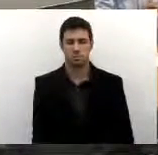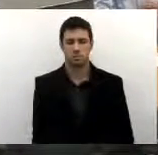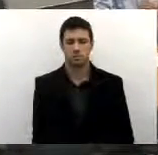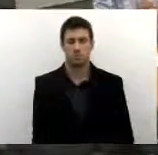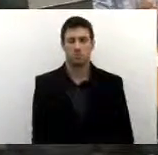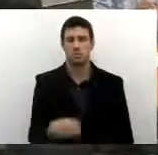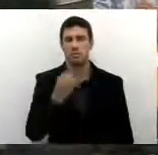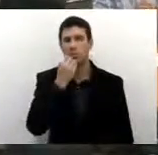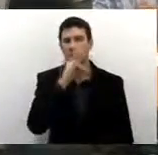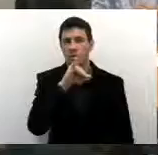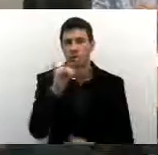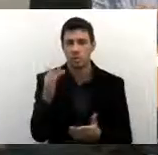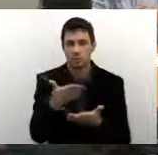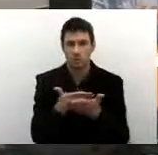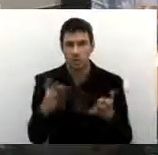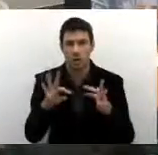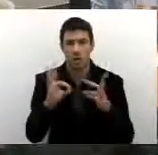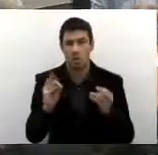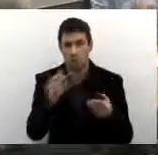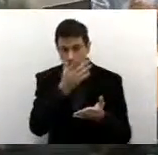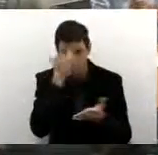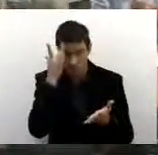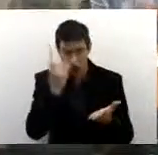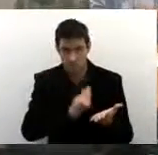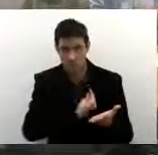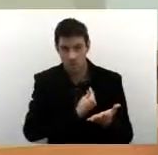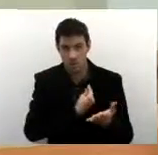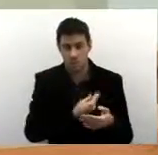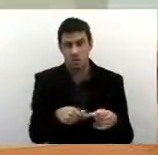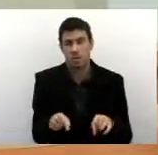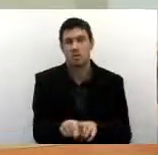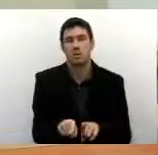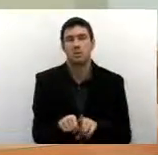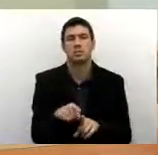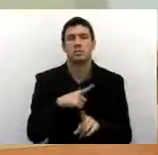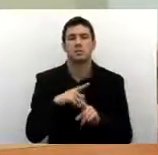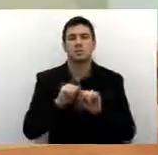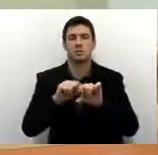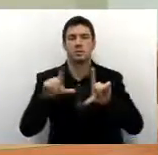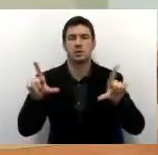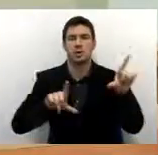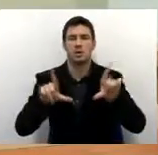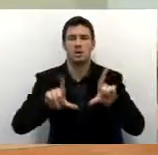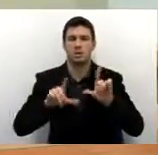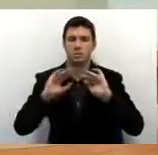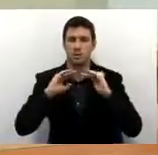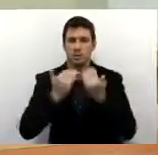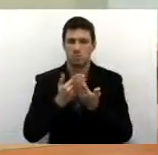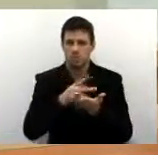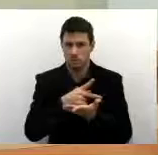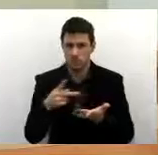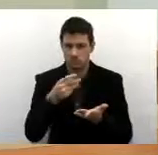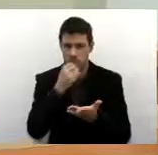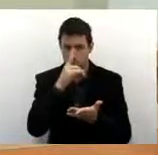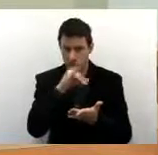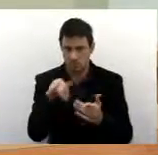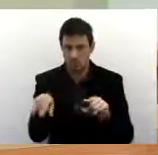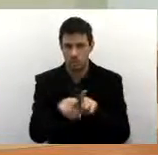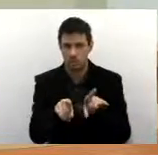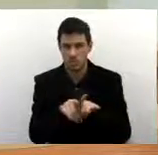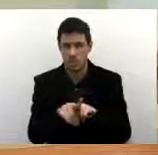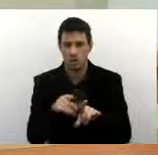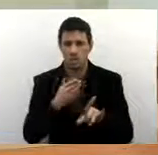Bom dia a todos presentes, né, os vereadores, pessoal da TV Câmara, presidente, bom dia também. Meu companheiro